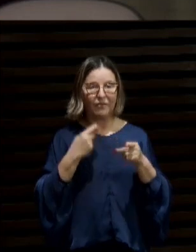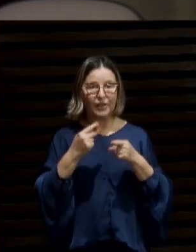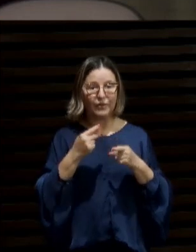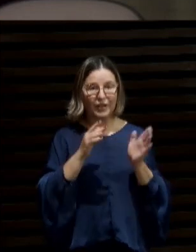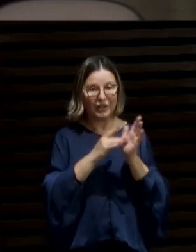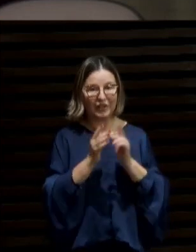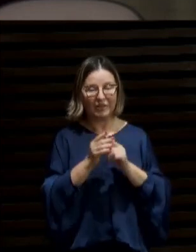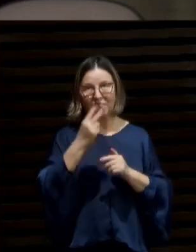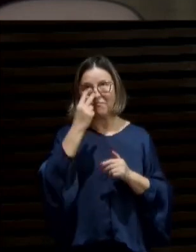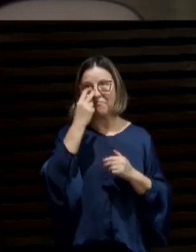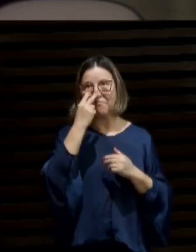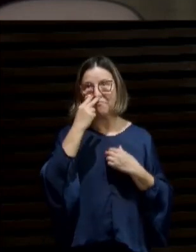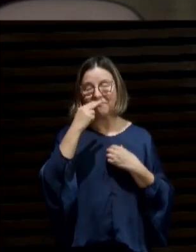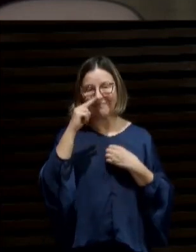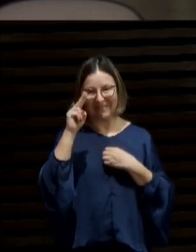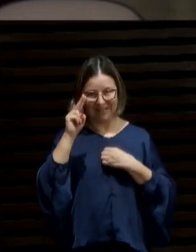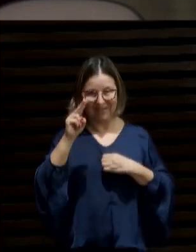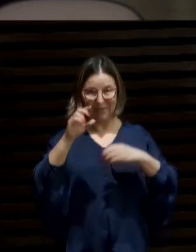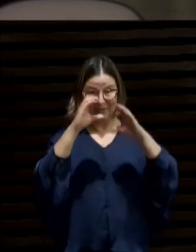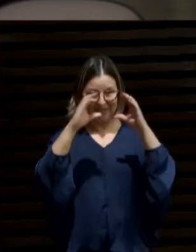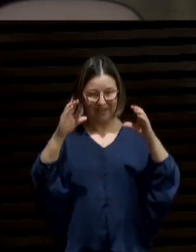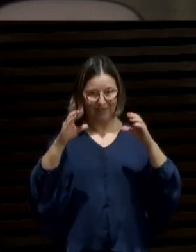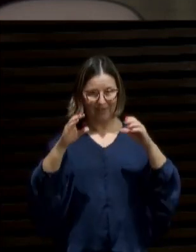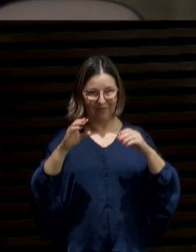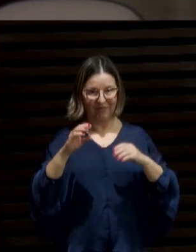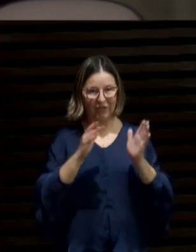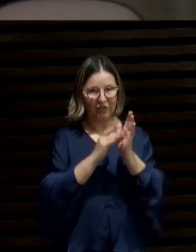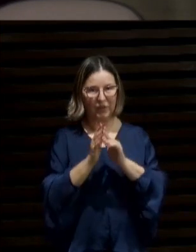Jesus fechando os olhos quando ele vai orar.